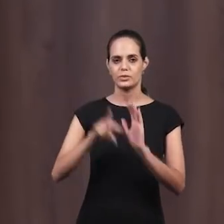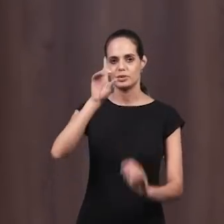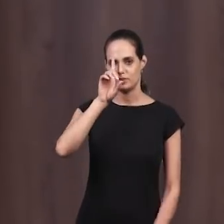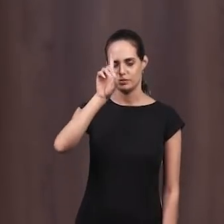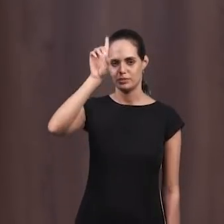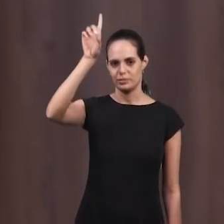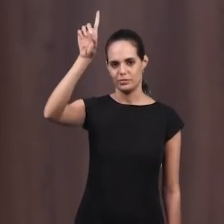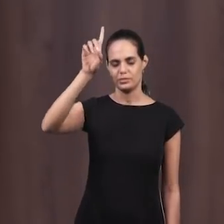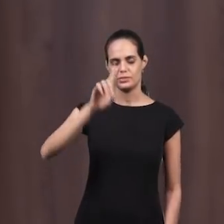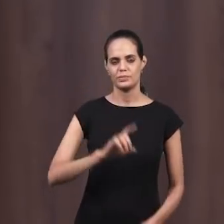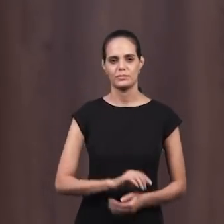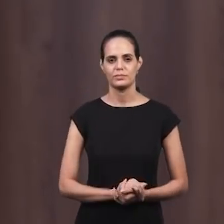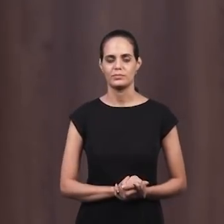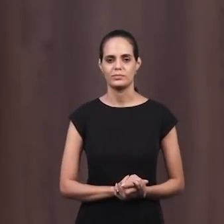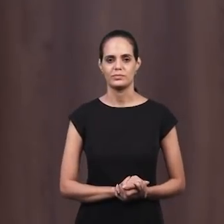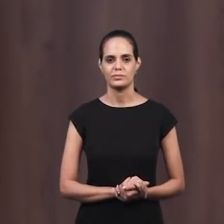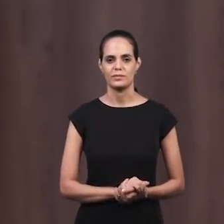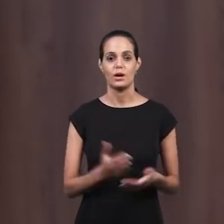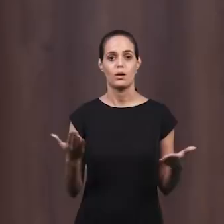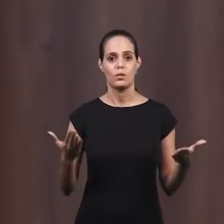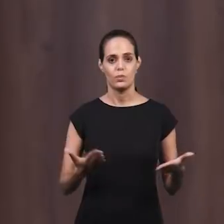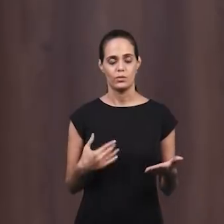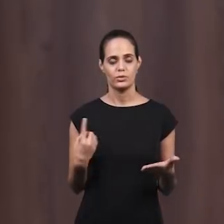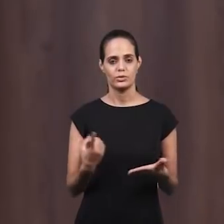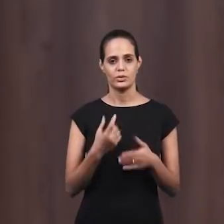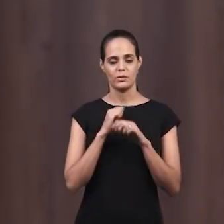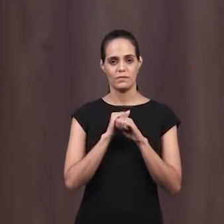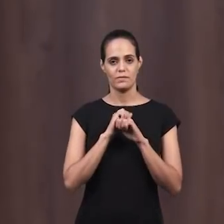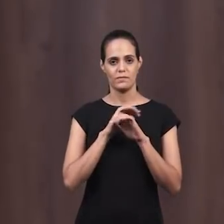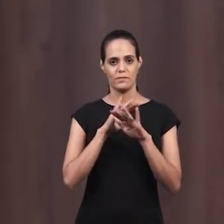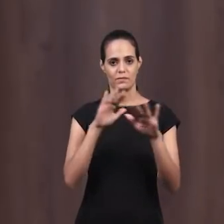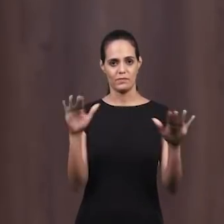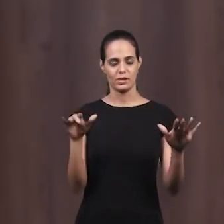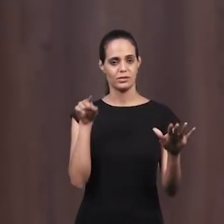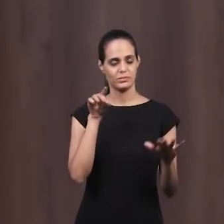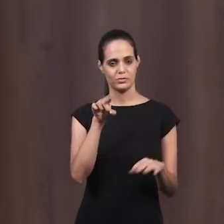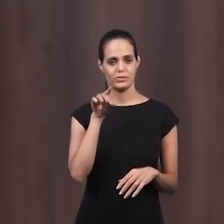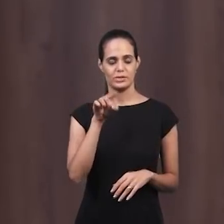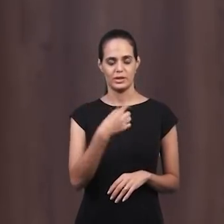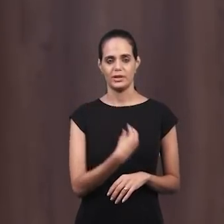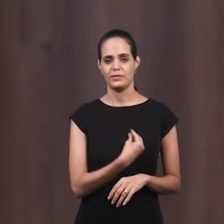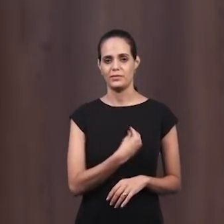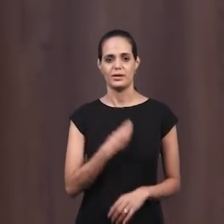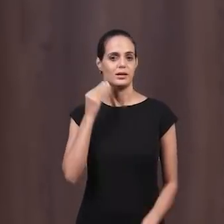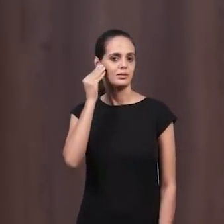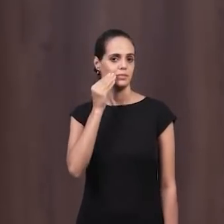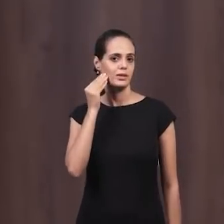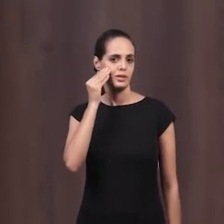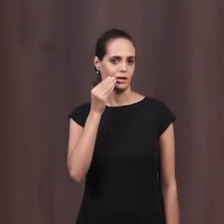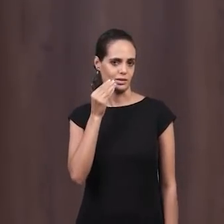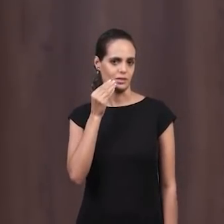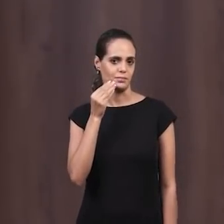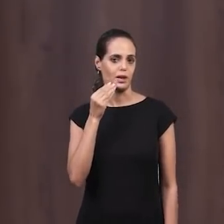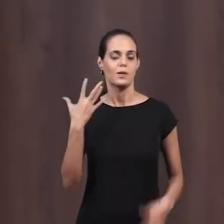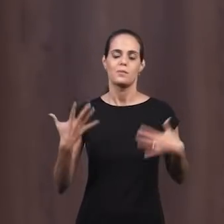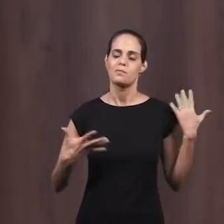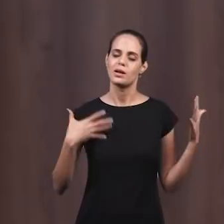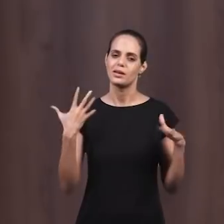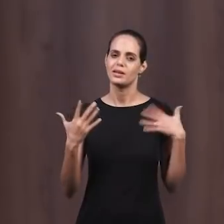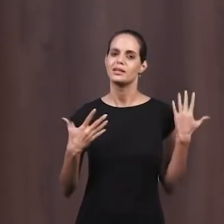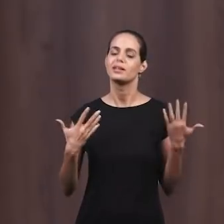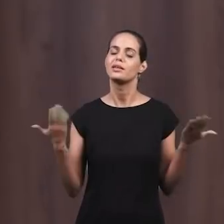foi transmitido para você nessa noite. E o convite que é feito é para que você viva essa experiência. É uma alegria para